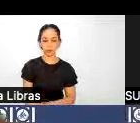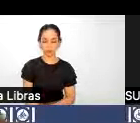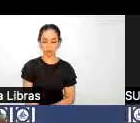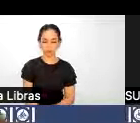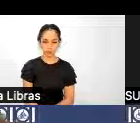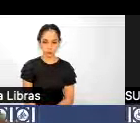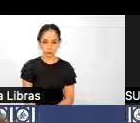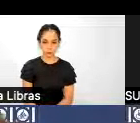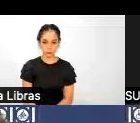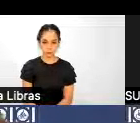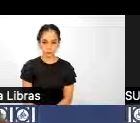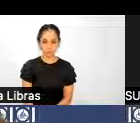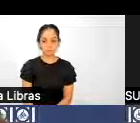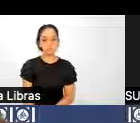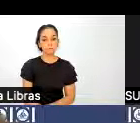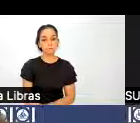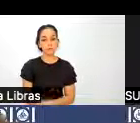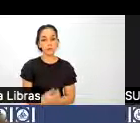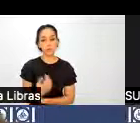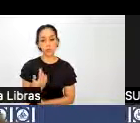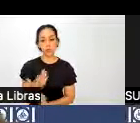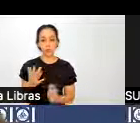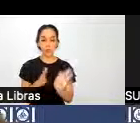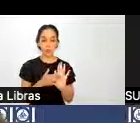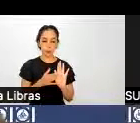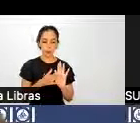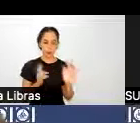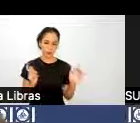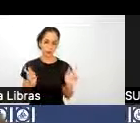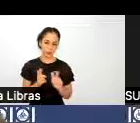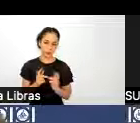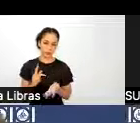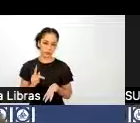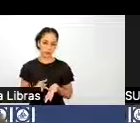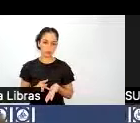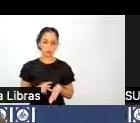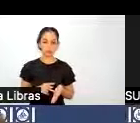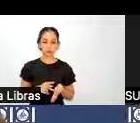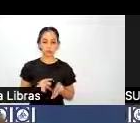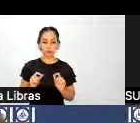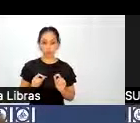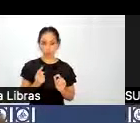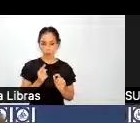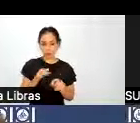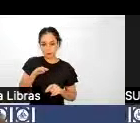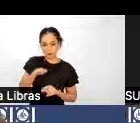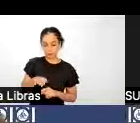Então, a proposta é bem pequena, é realmente apropriar uma vaga de carro, né? Aumentando a